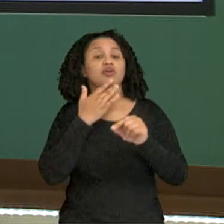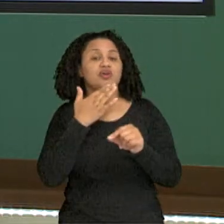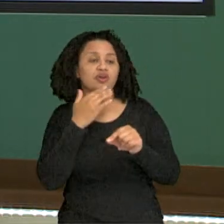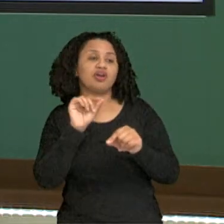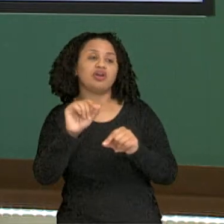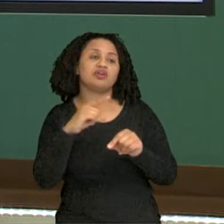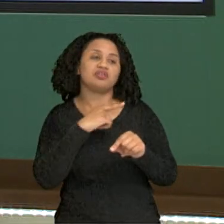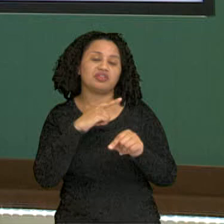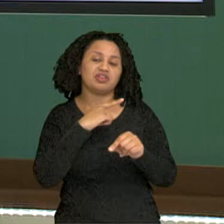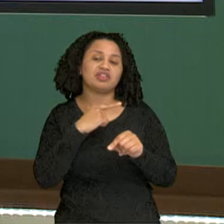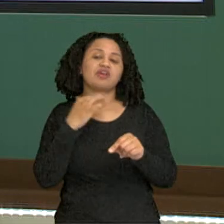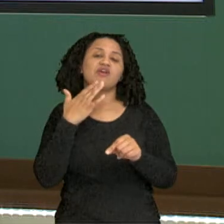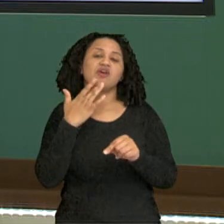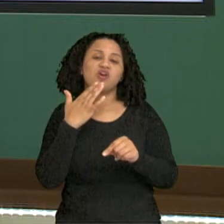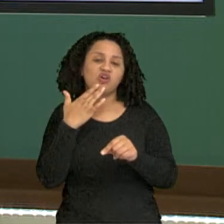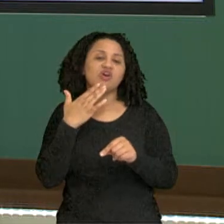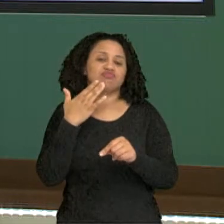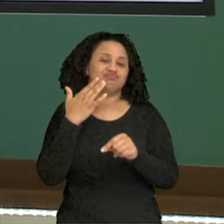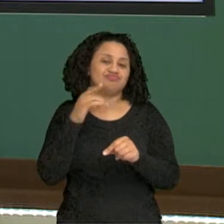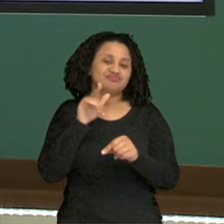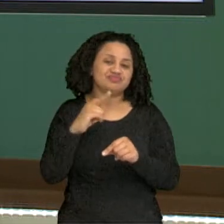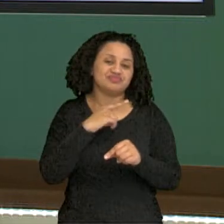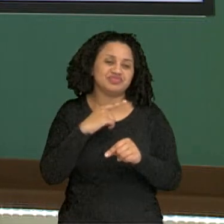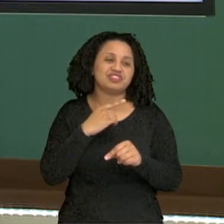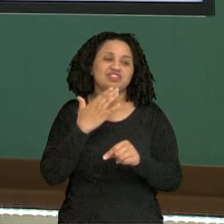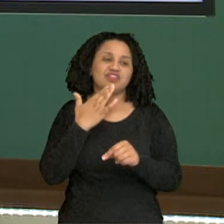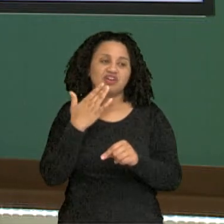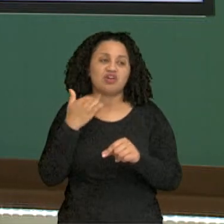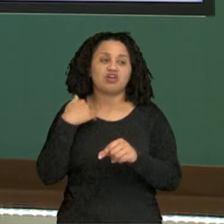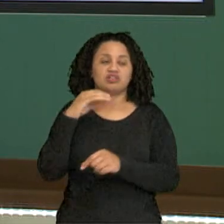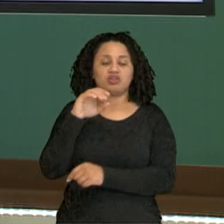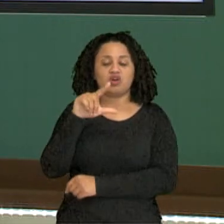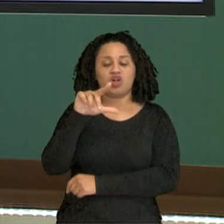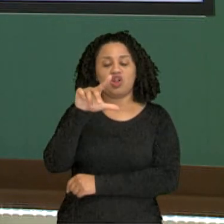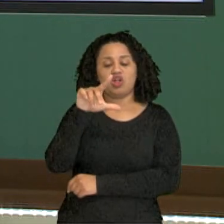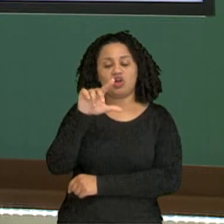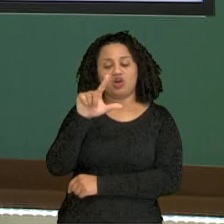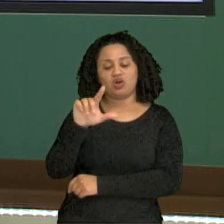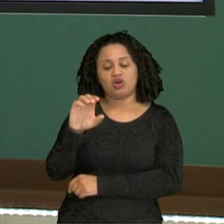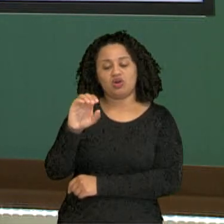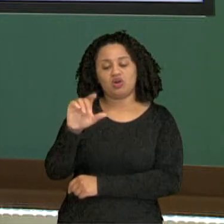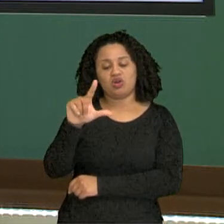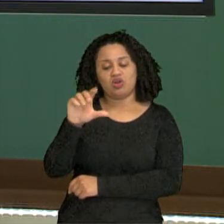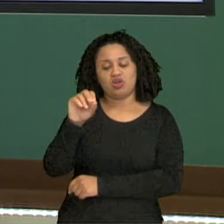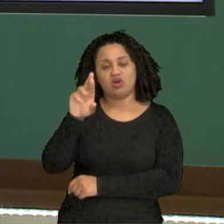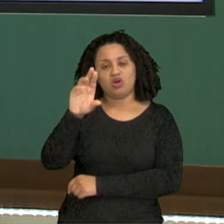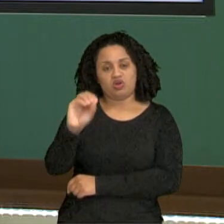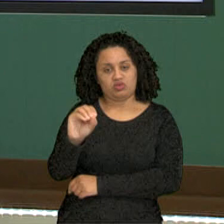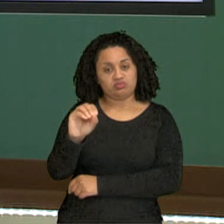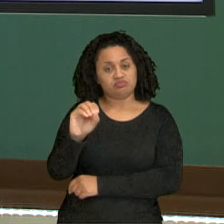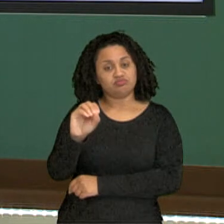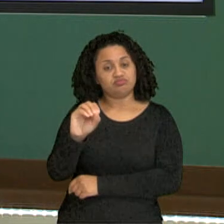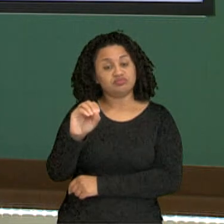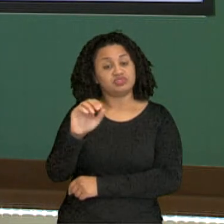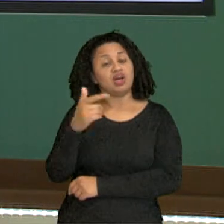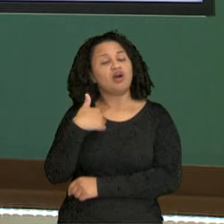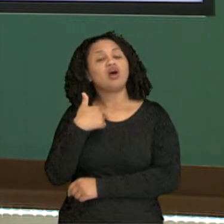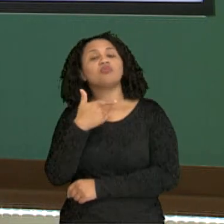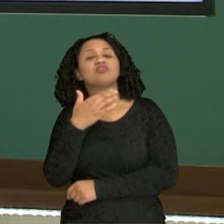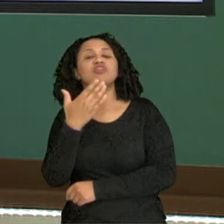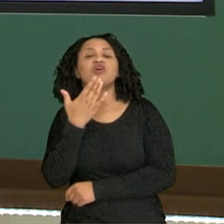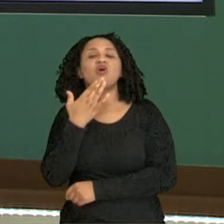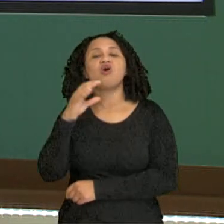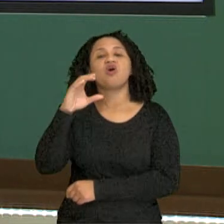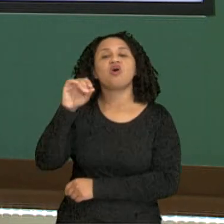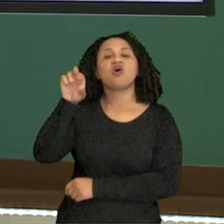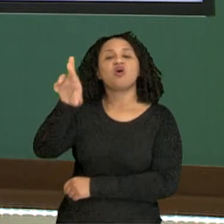pigmento colorido, clorofila. Então esse cloro, né, de cloroplasto vem de clorofila, uma